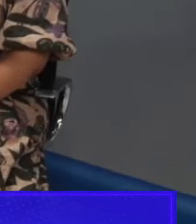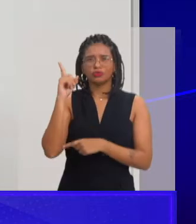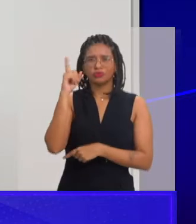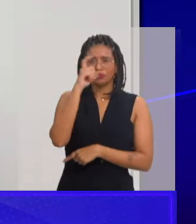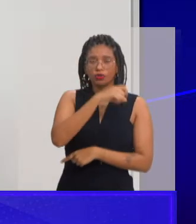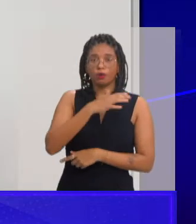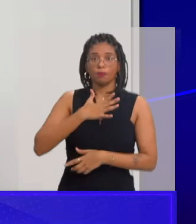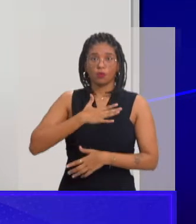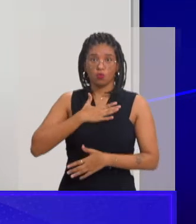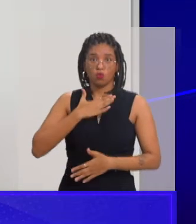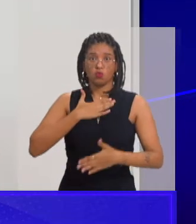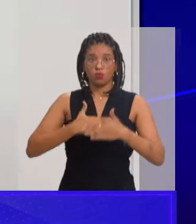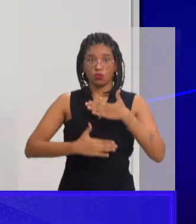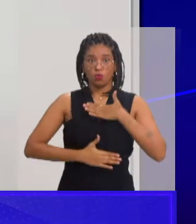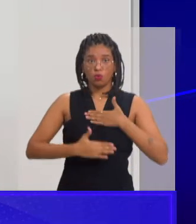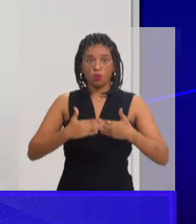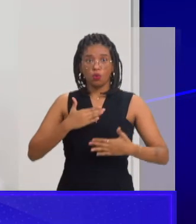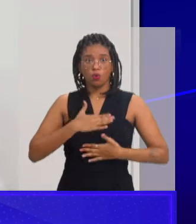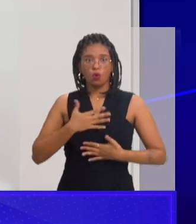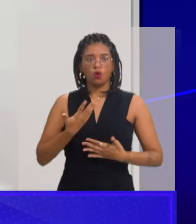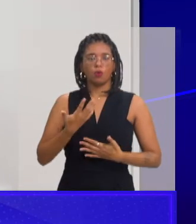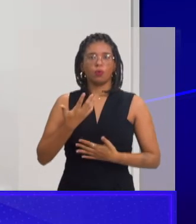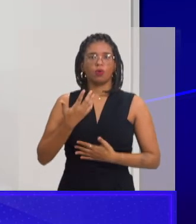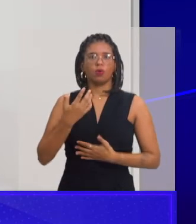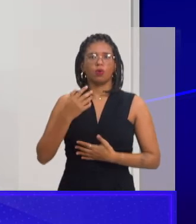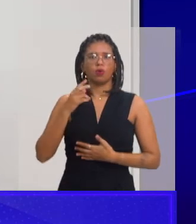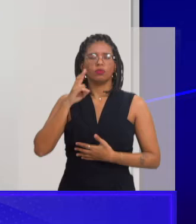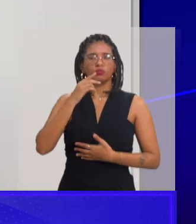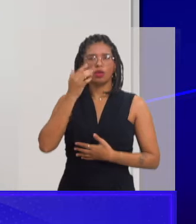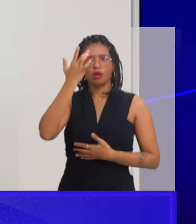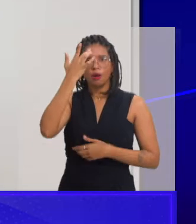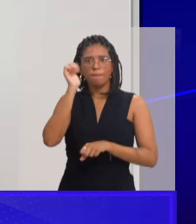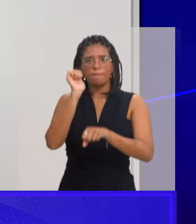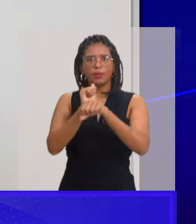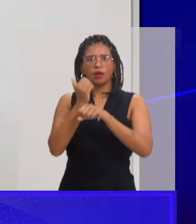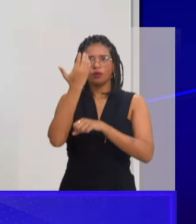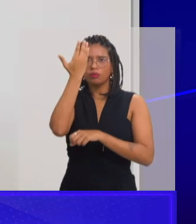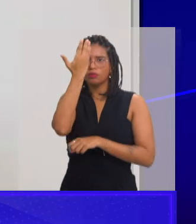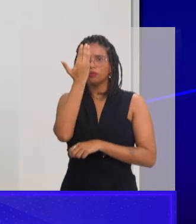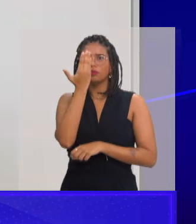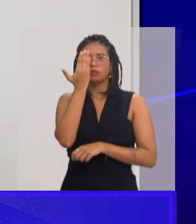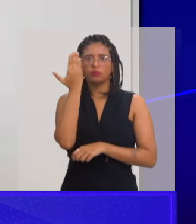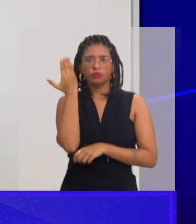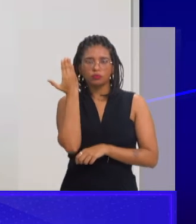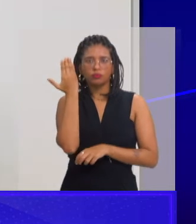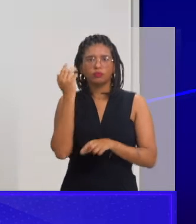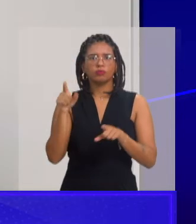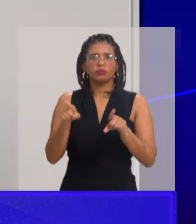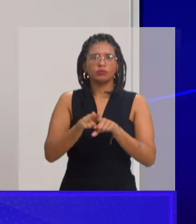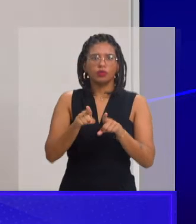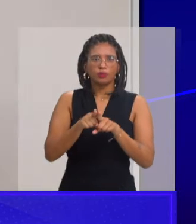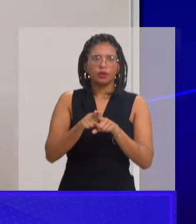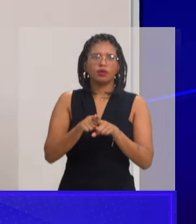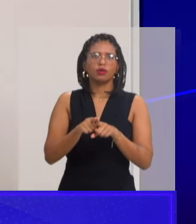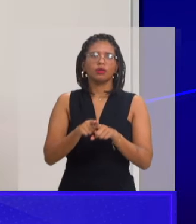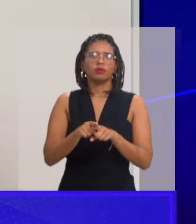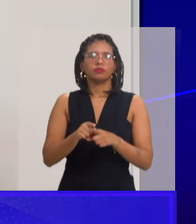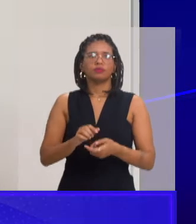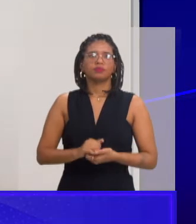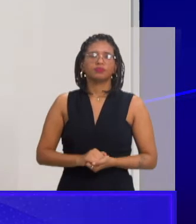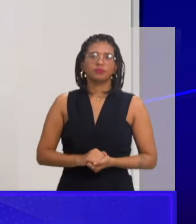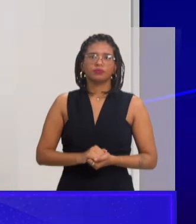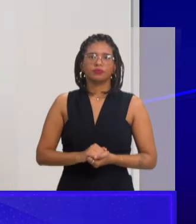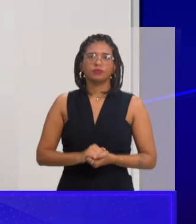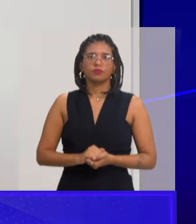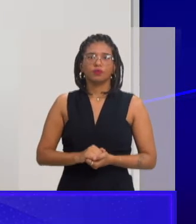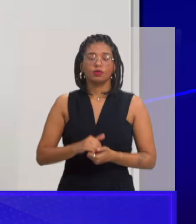deficiência. E isso acarreta alguns conflitos normativos. Aí o meu corpo, com uma venda, com